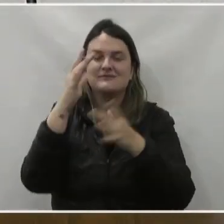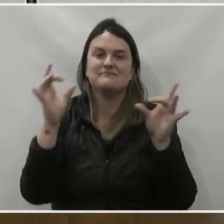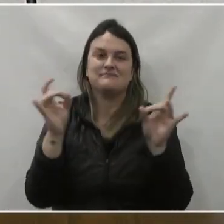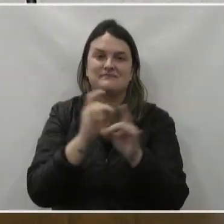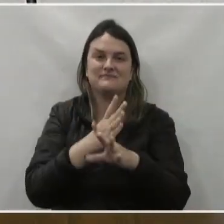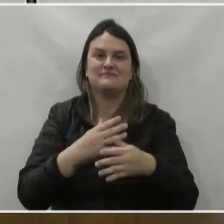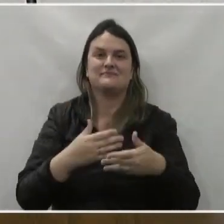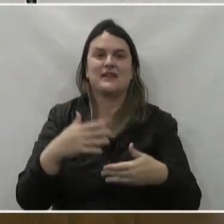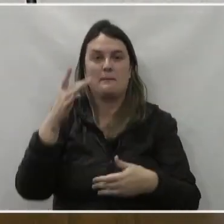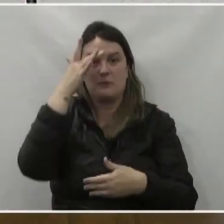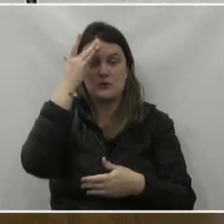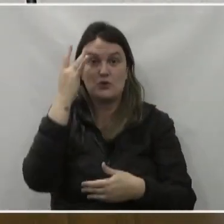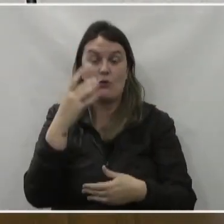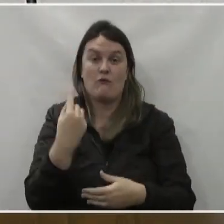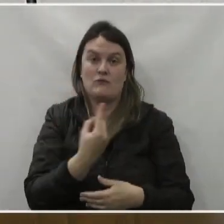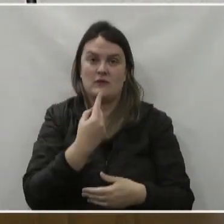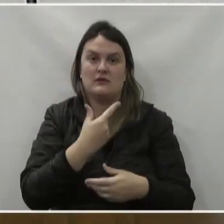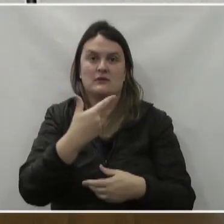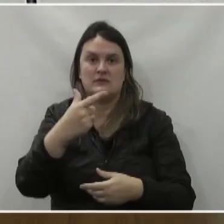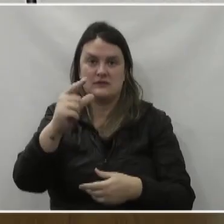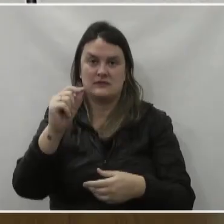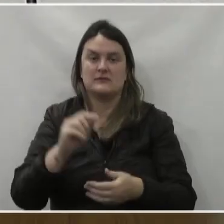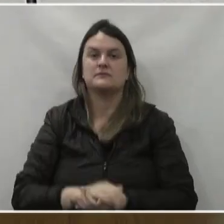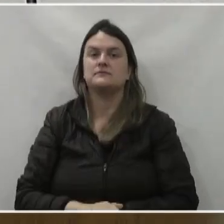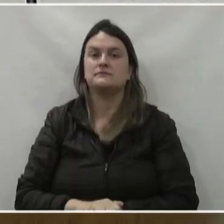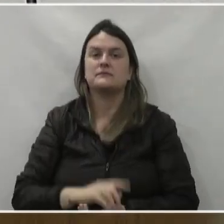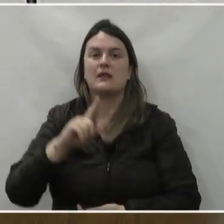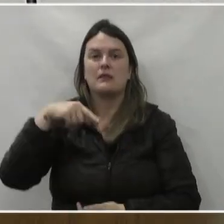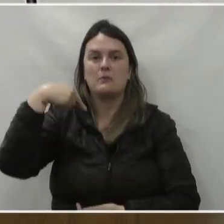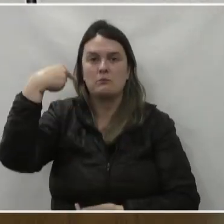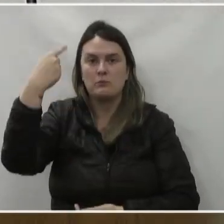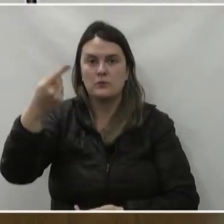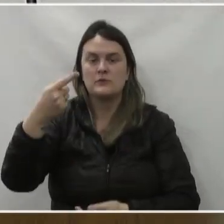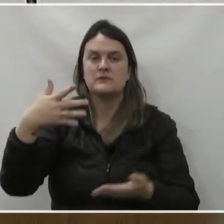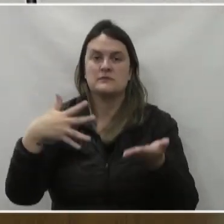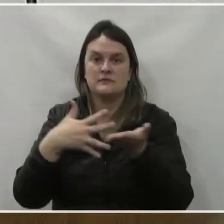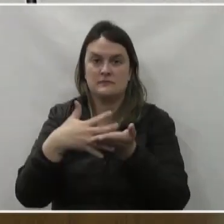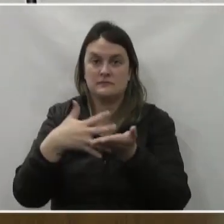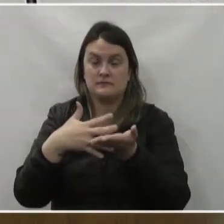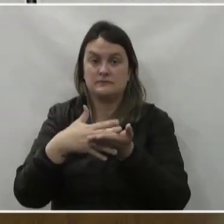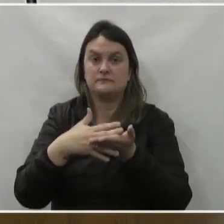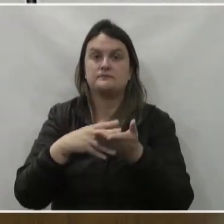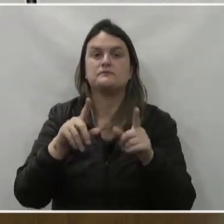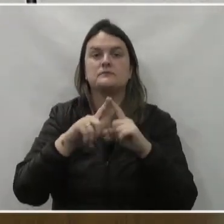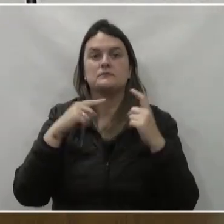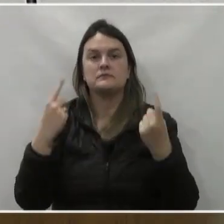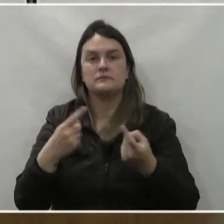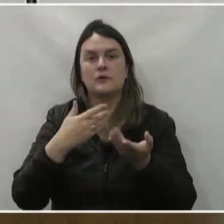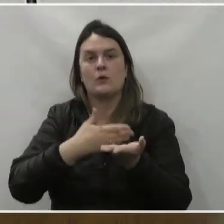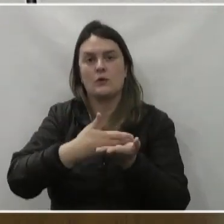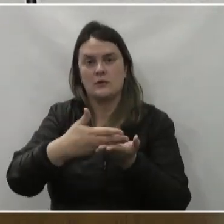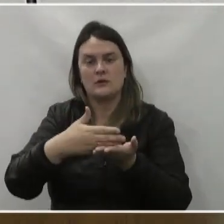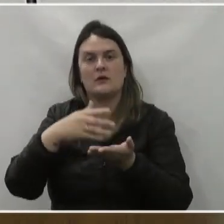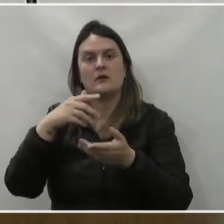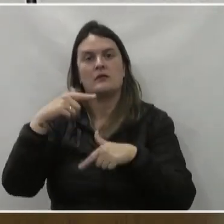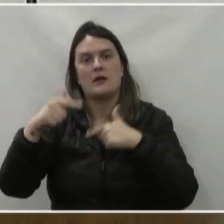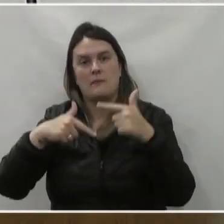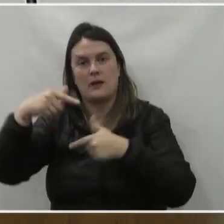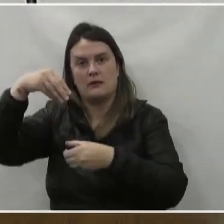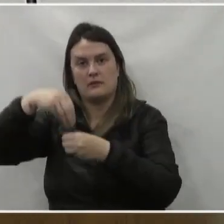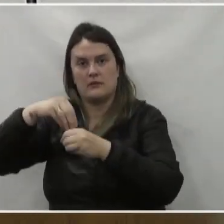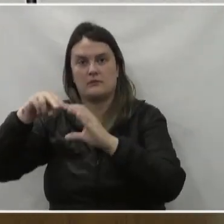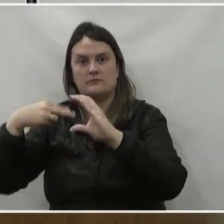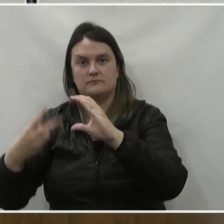vontade para, caso preferirem, retirarem-se do plenário. E daremos agora um intervalo e, na sequência, será dada continuidade aos trabalhos